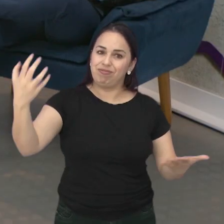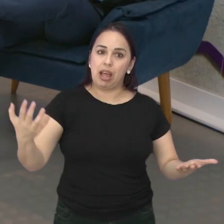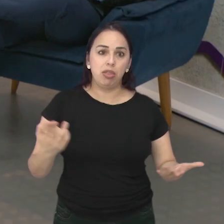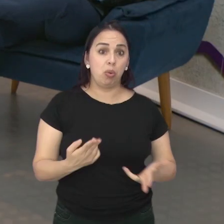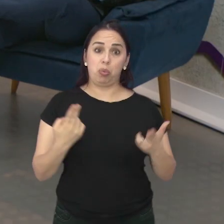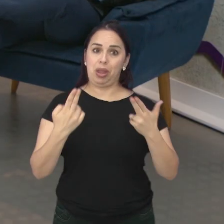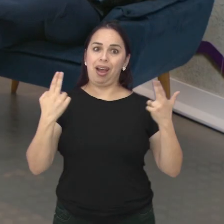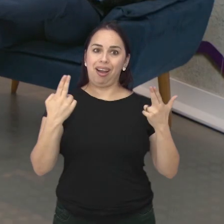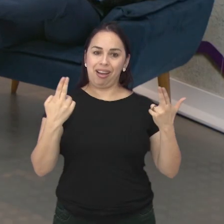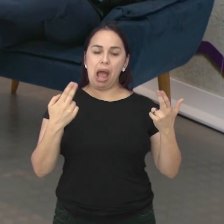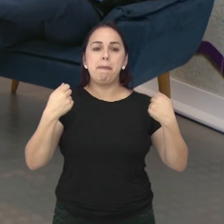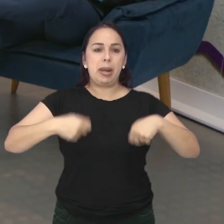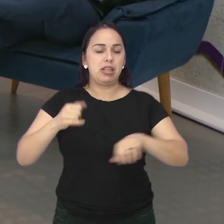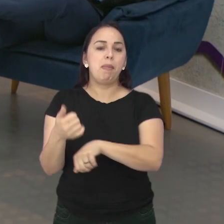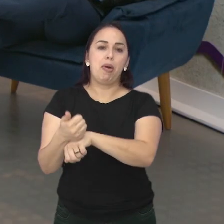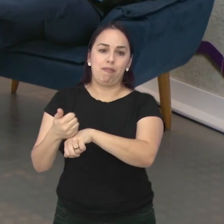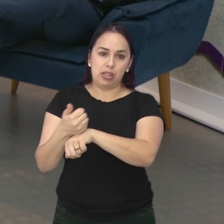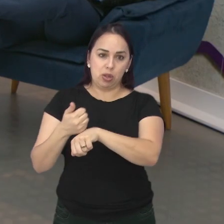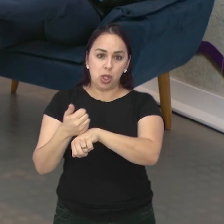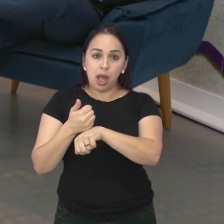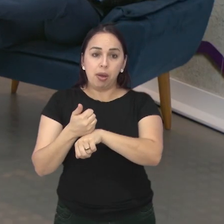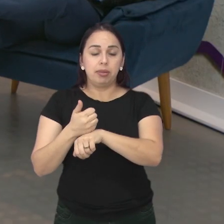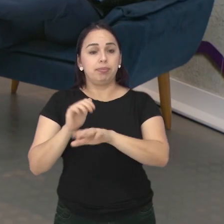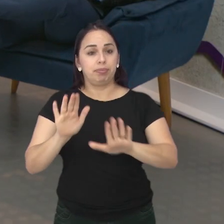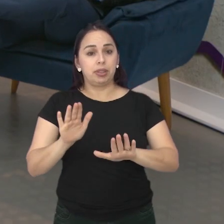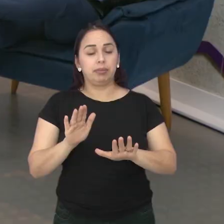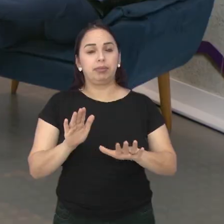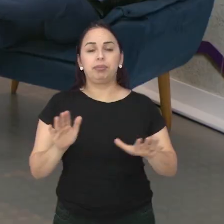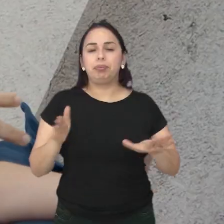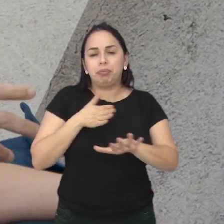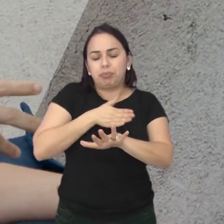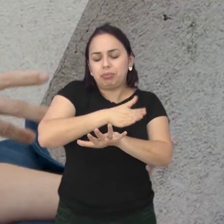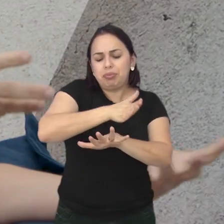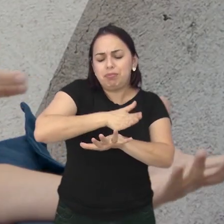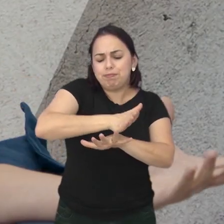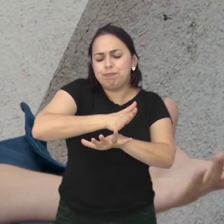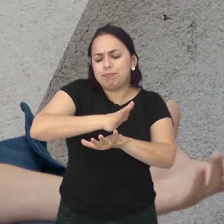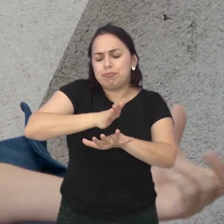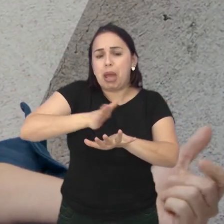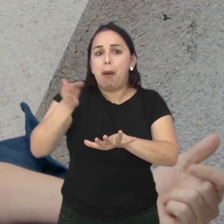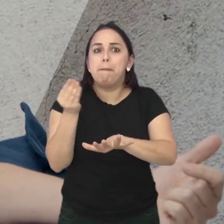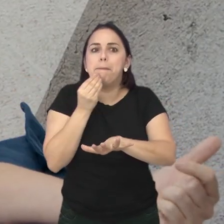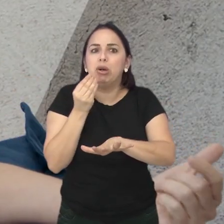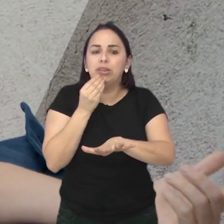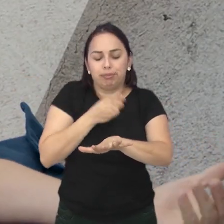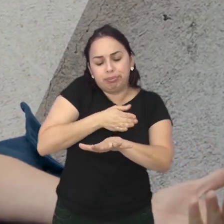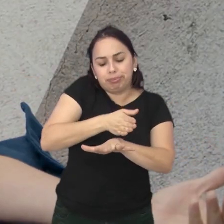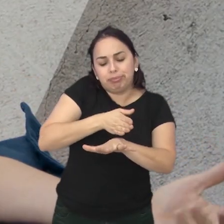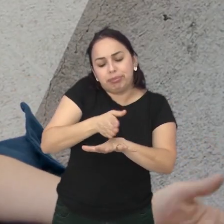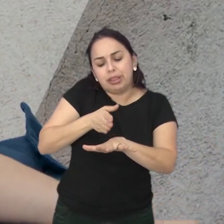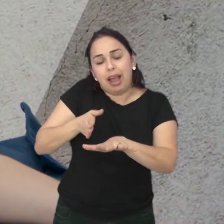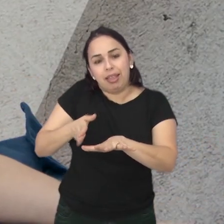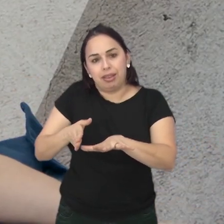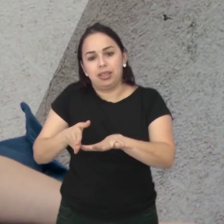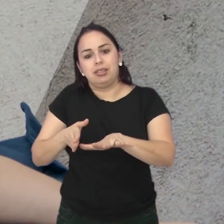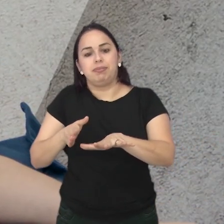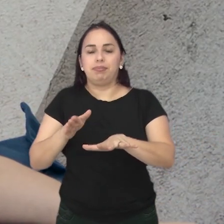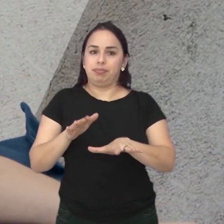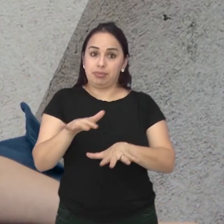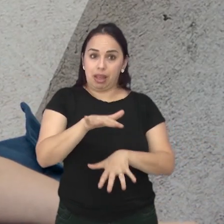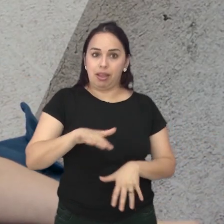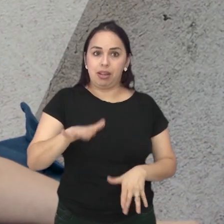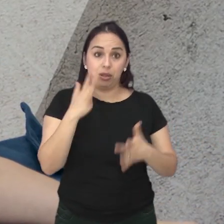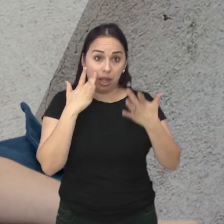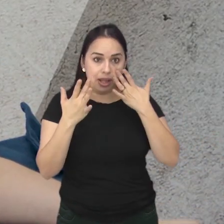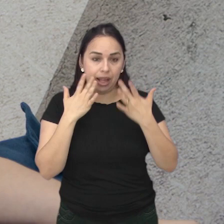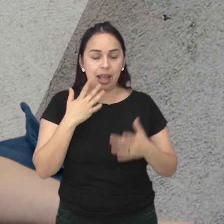há espetáculo no dia. Então tem uma gama de possibilidades muito grande no universo